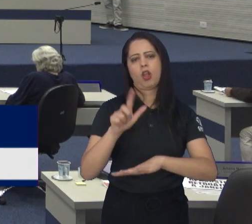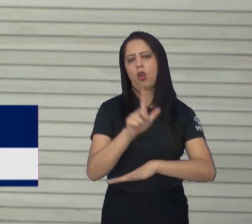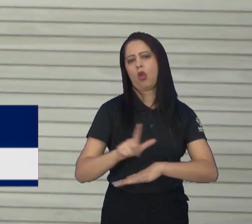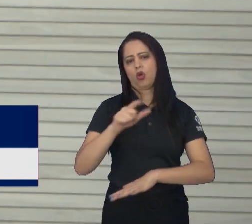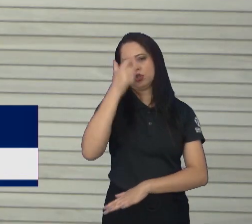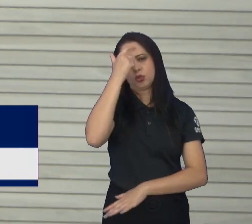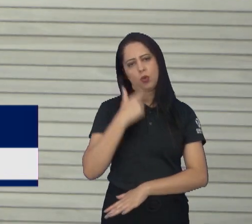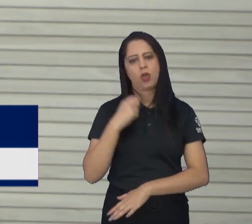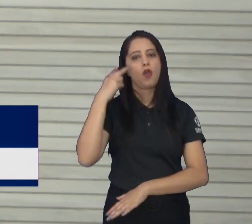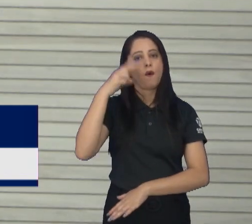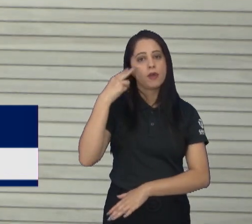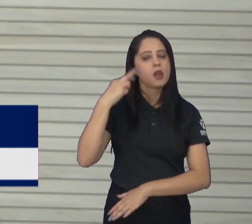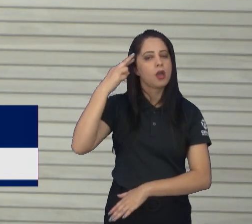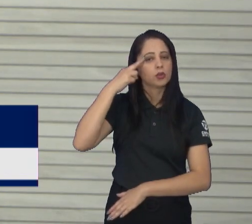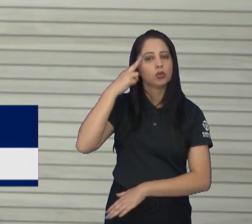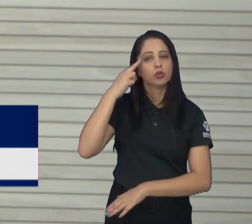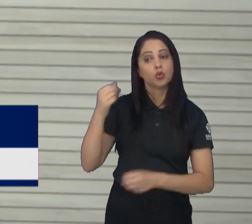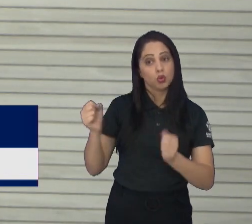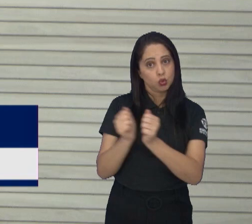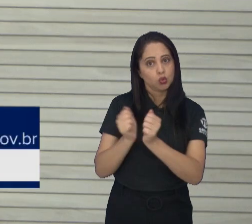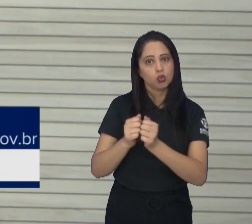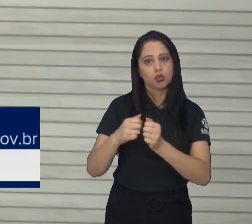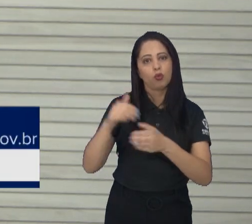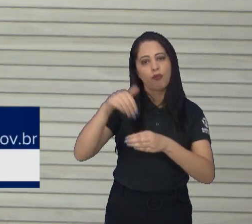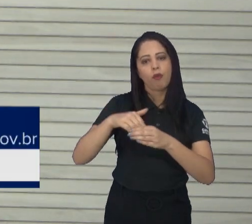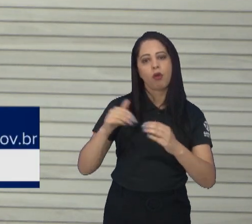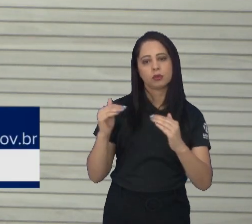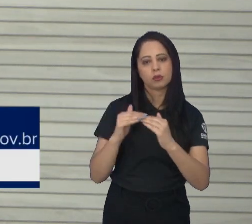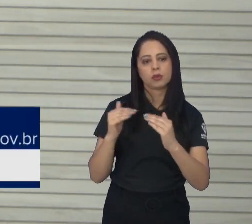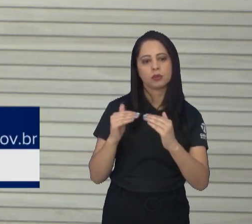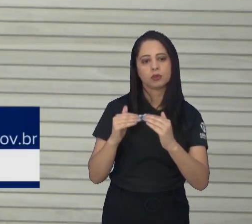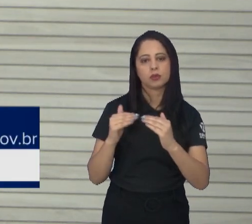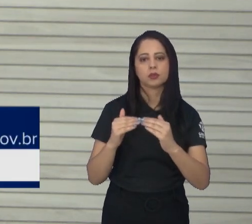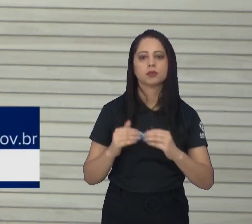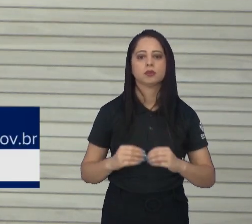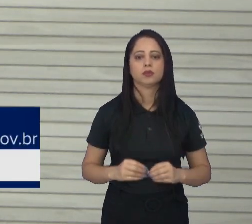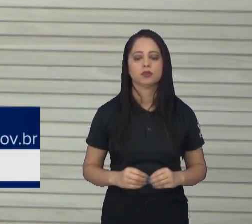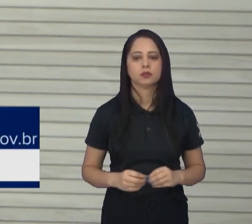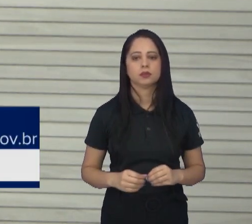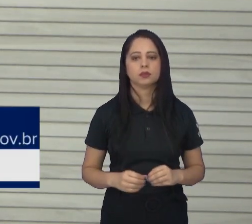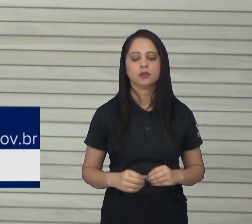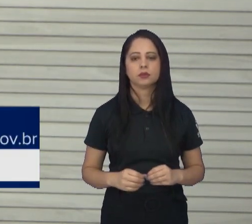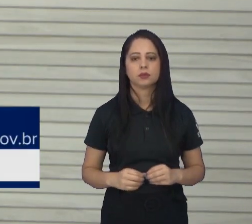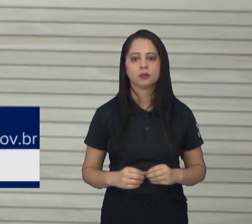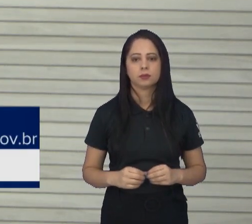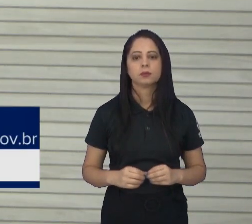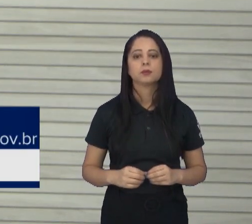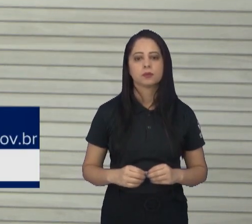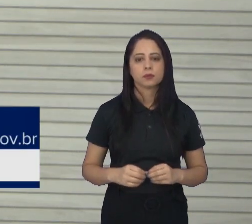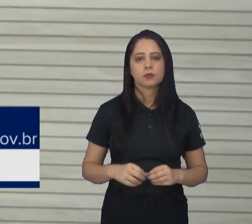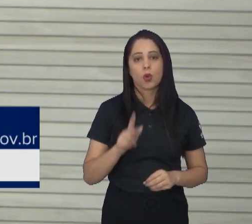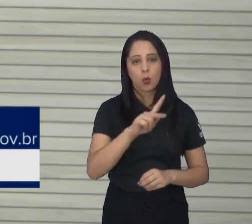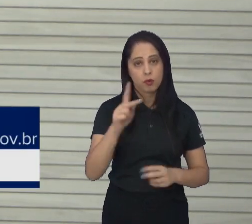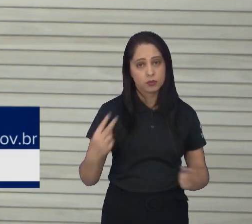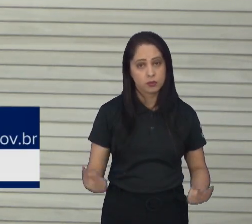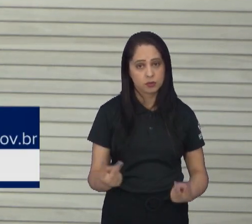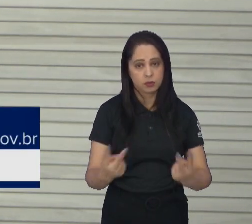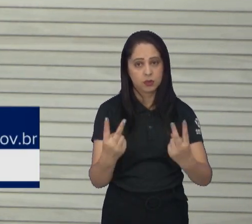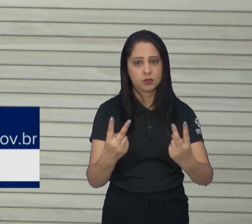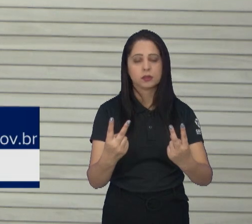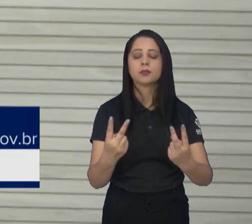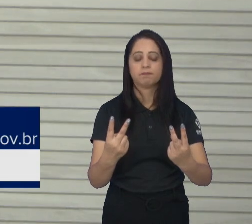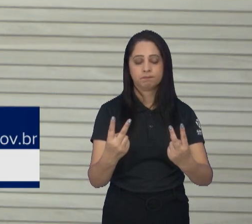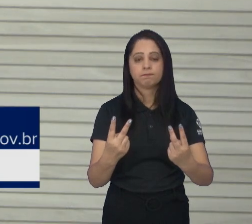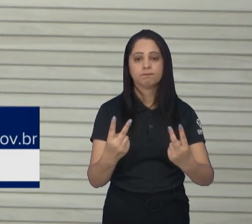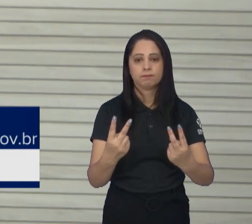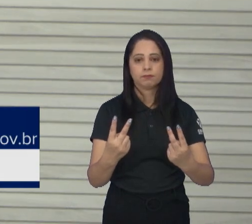Rogério Cassem, votamos favoráveis. E lembrando, né, já vim no microfone da outra vez falando da valorização do professor, acredito